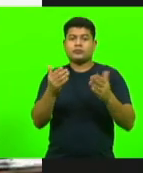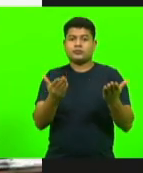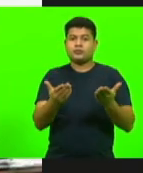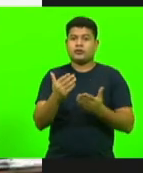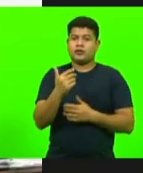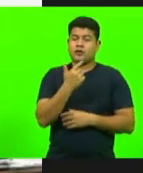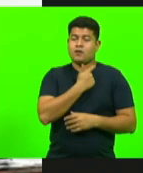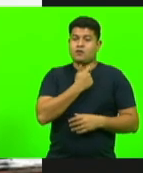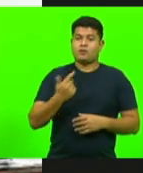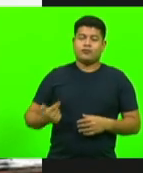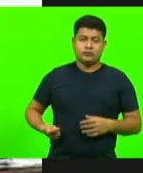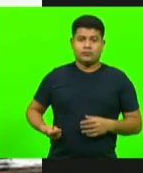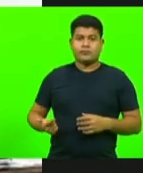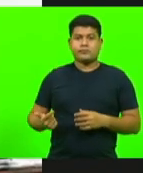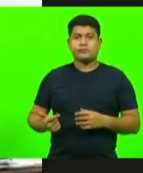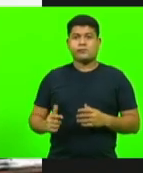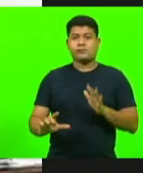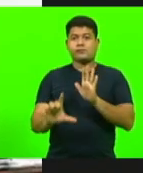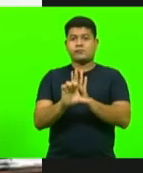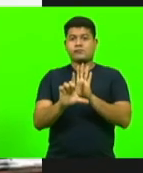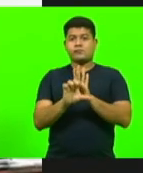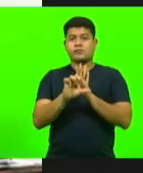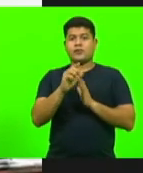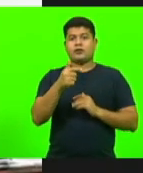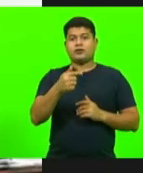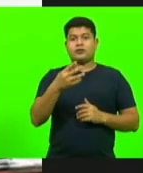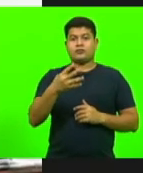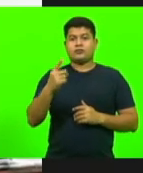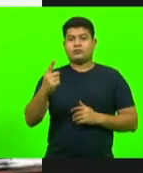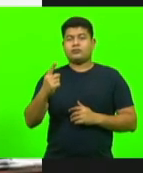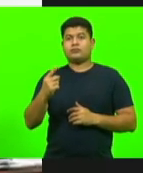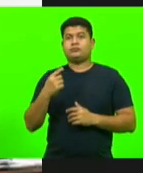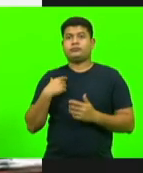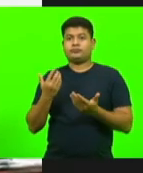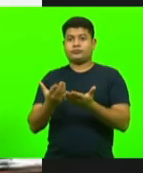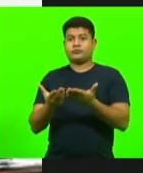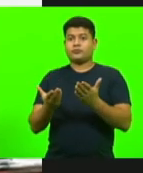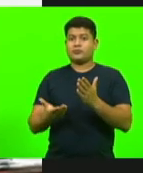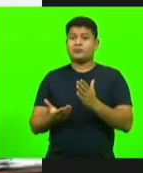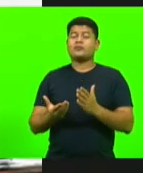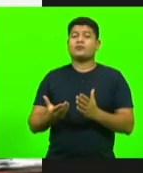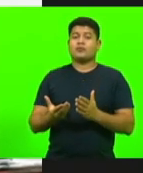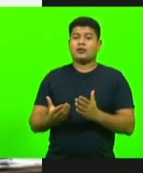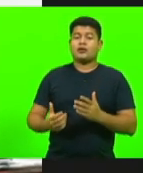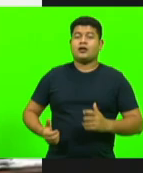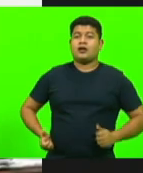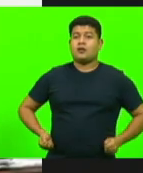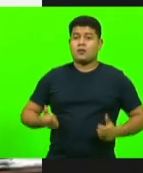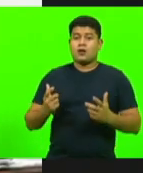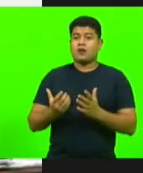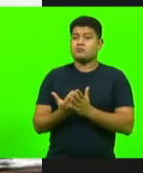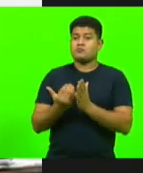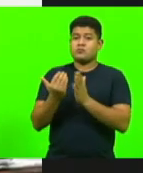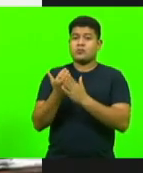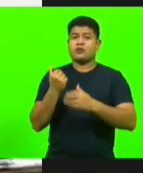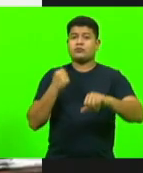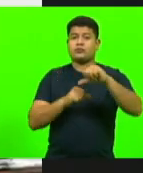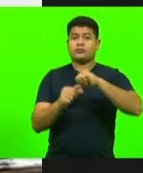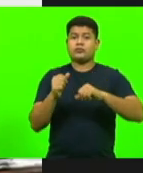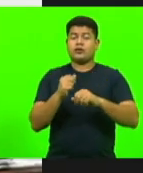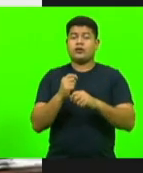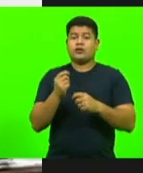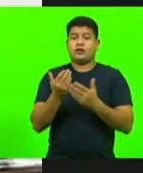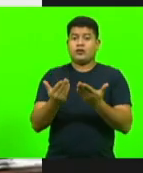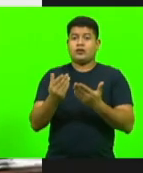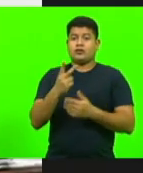741 veio para causar inúmeros problemas e o custo mais alto da reforma administrativa de 2019 se deu na